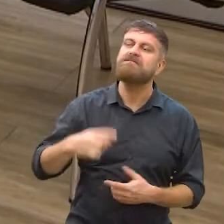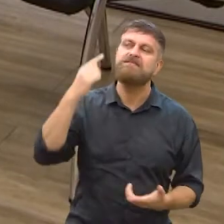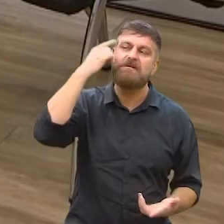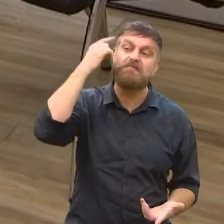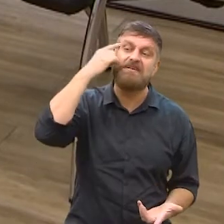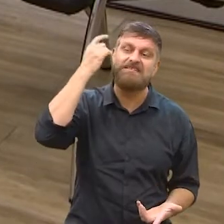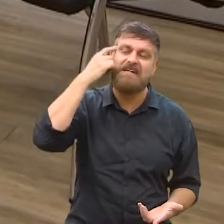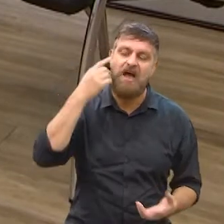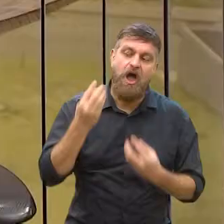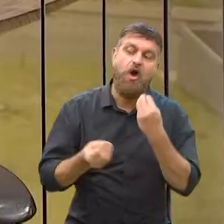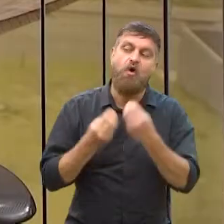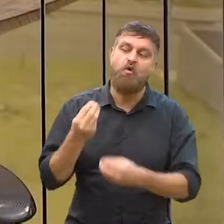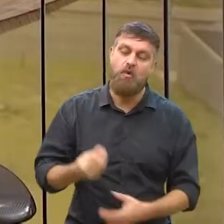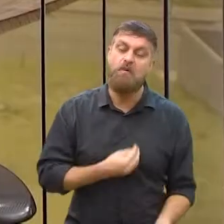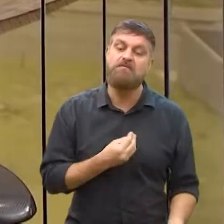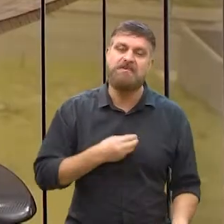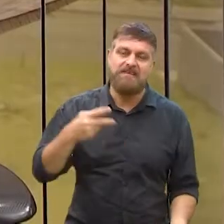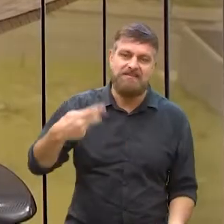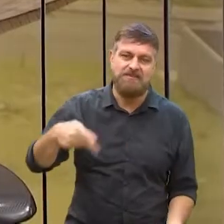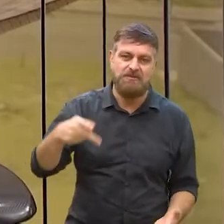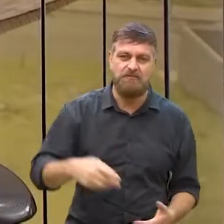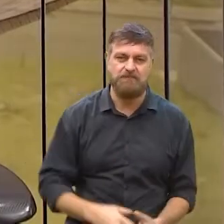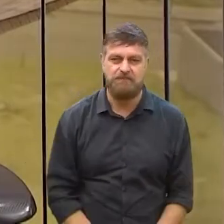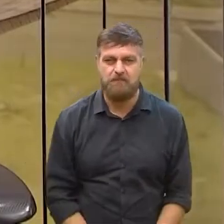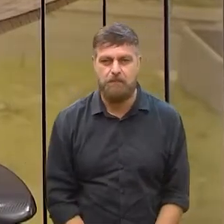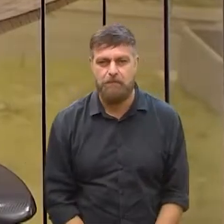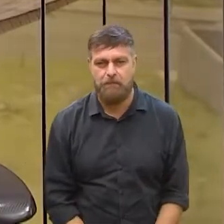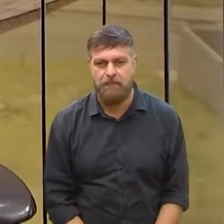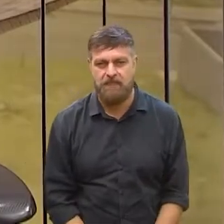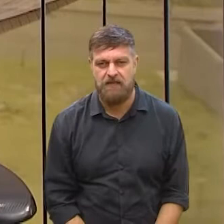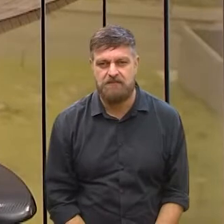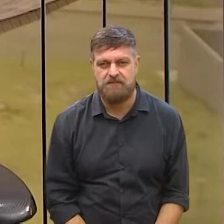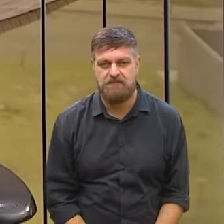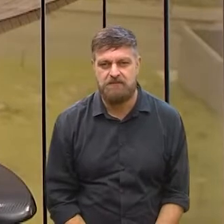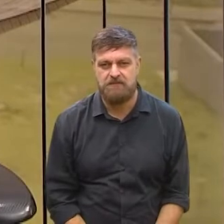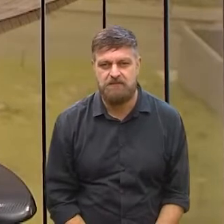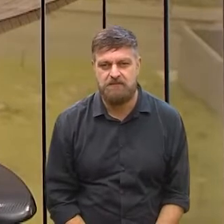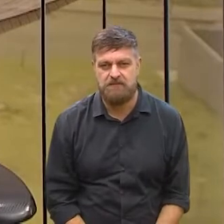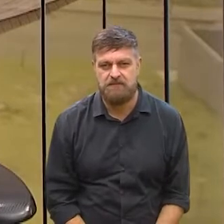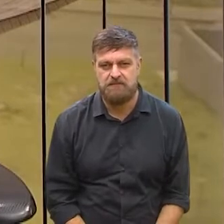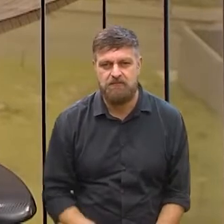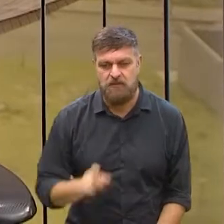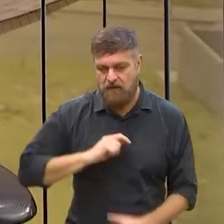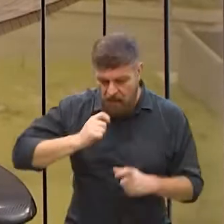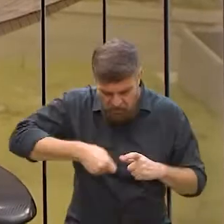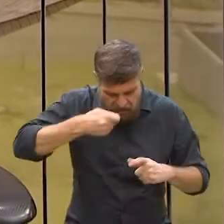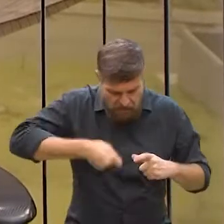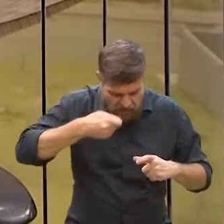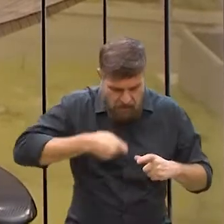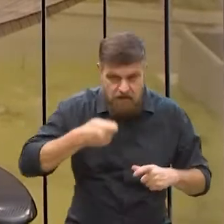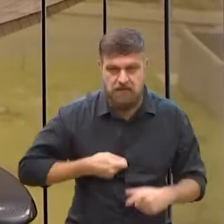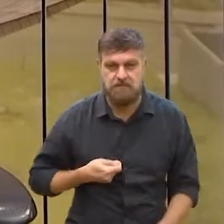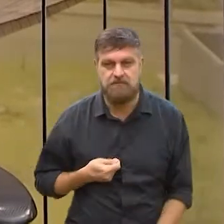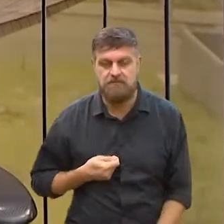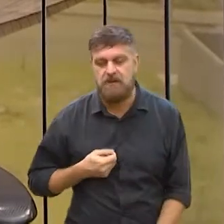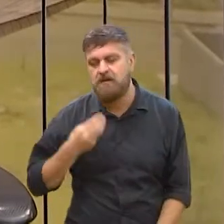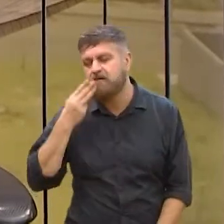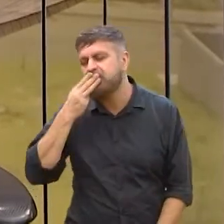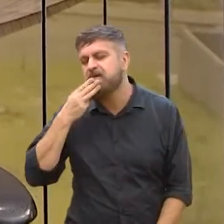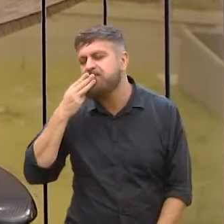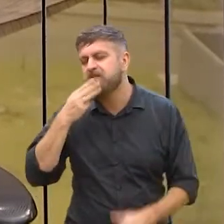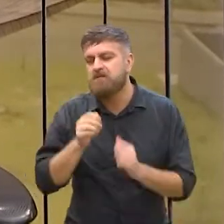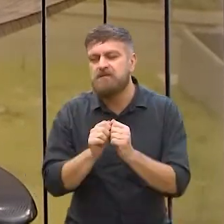pensava? Como que a Marilda era? Bom, eu não era de tanta comida, mas eu gostava muito de doce e